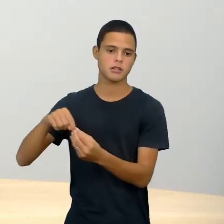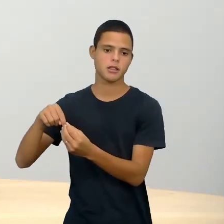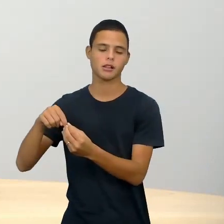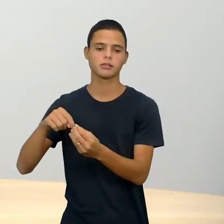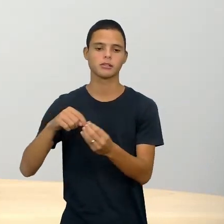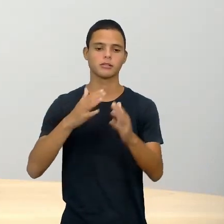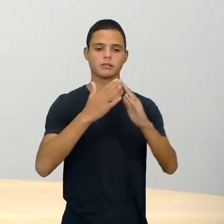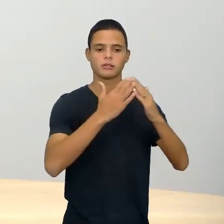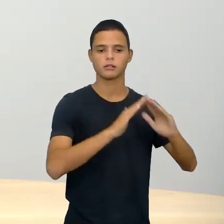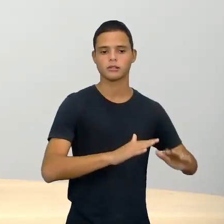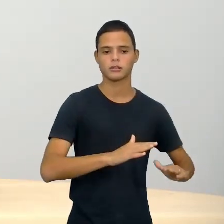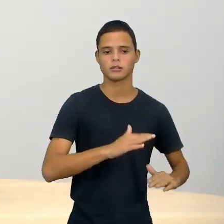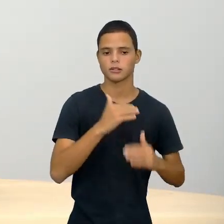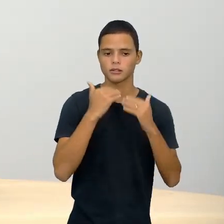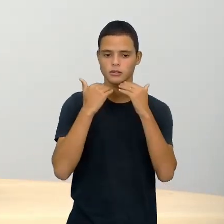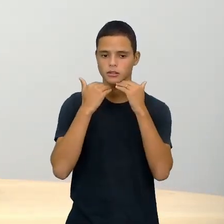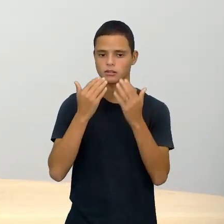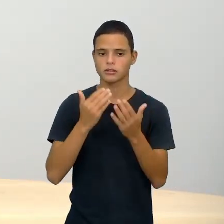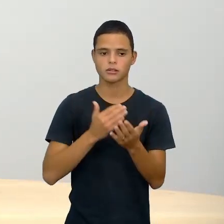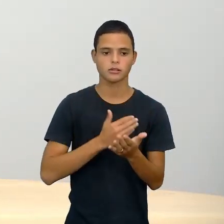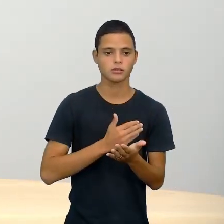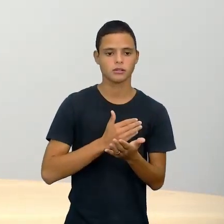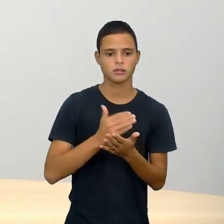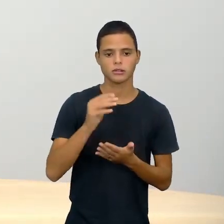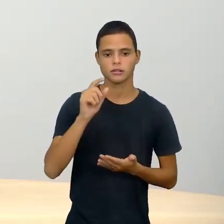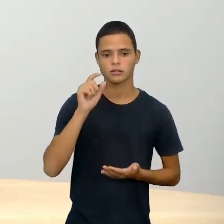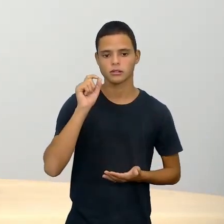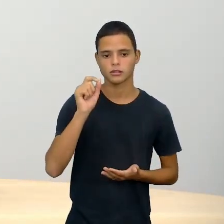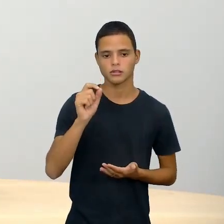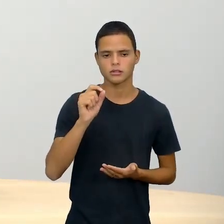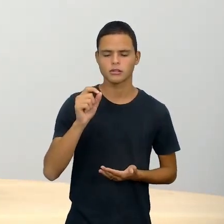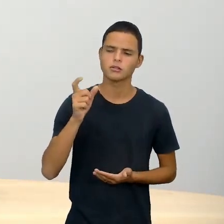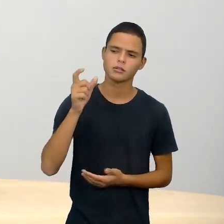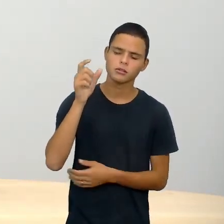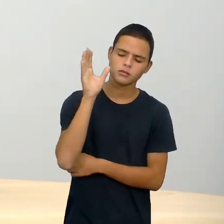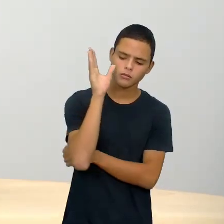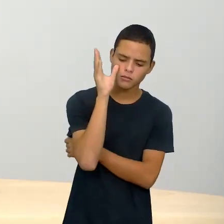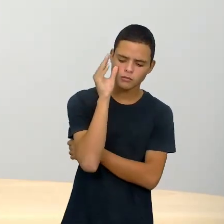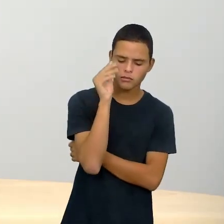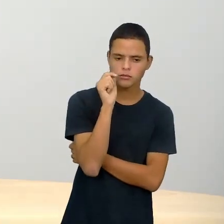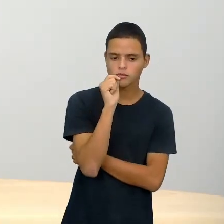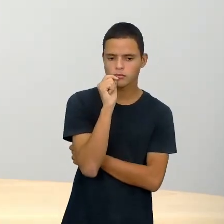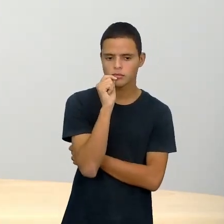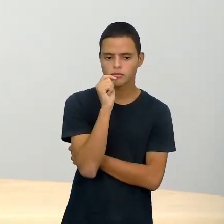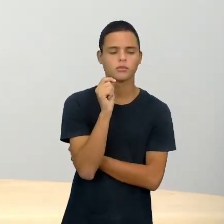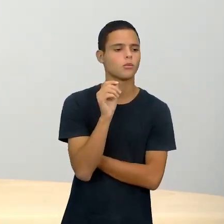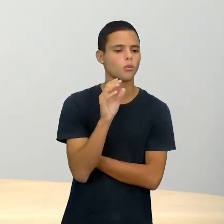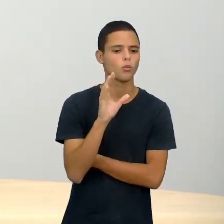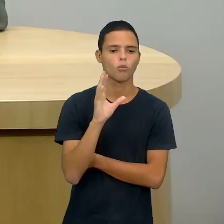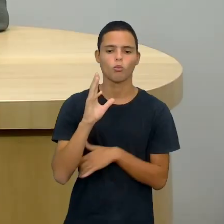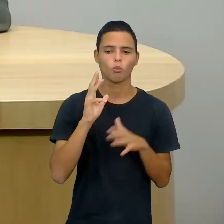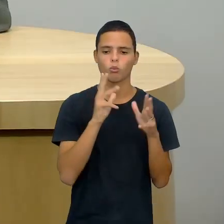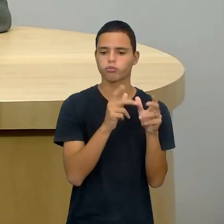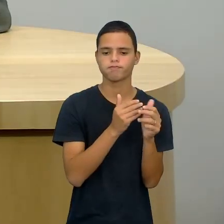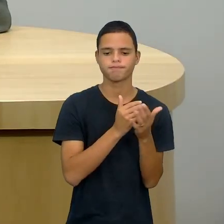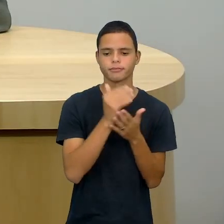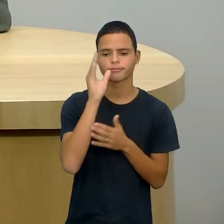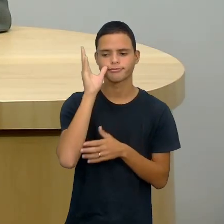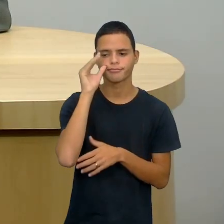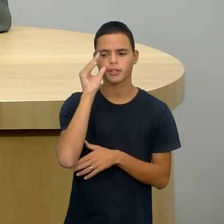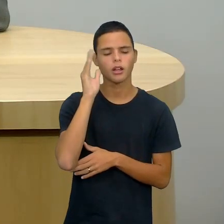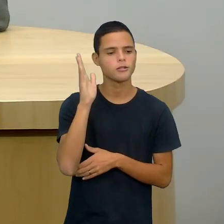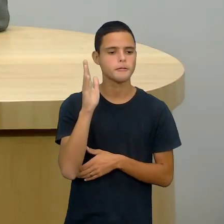destruir. Então, a partir daí, nasceu uma curiosidade, e tudo nasce de uma curiosidade, né? Isso é verdade. E tudo